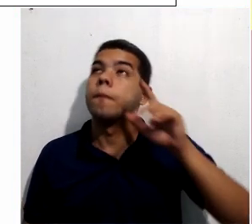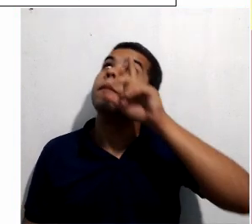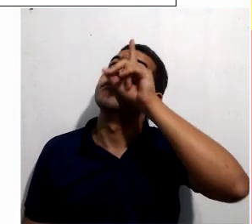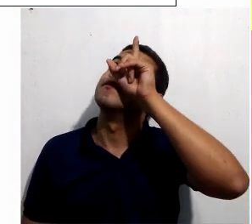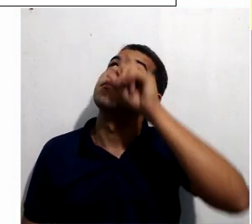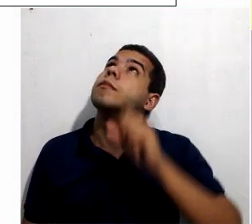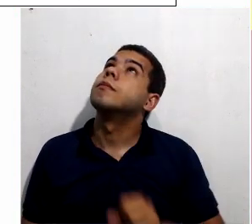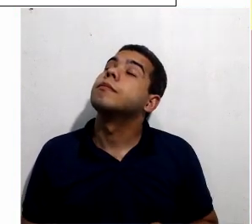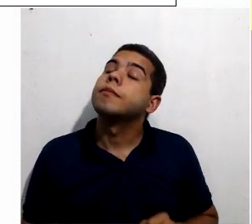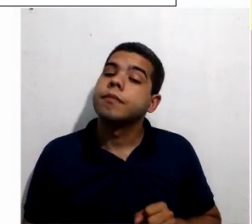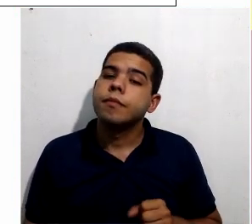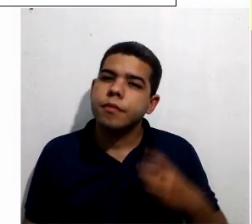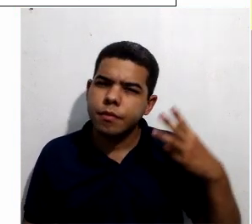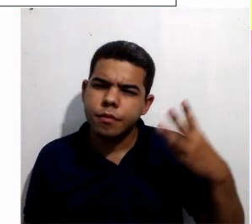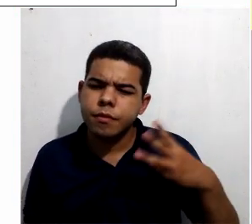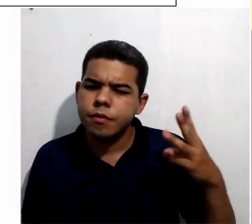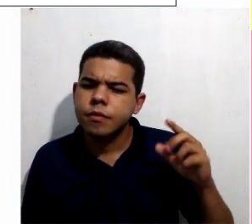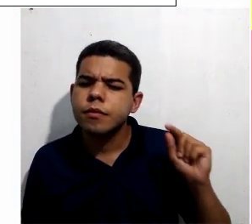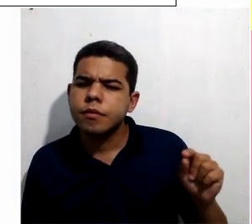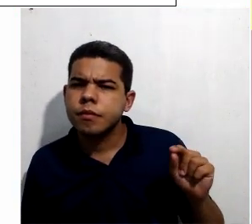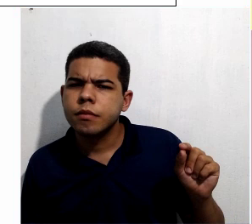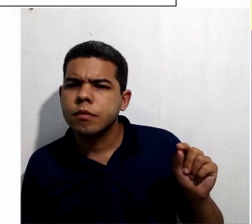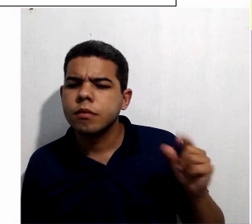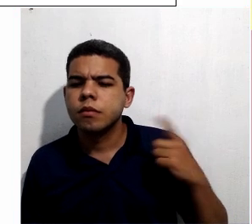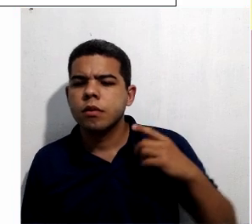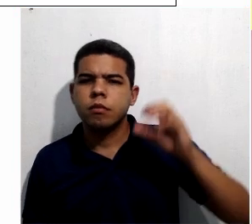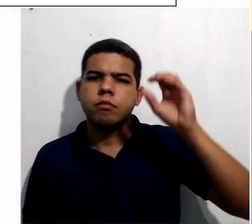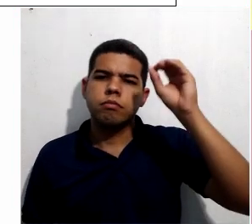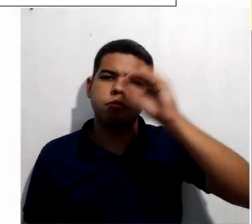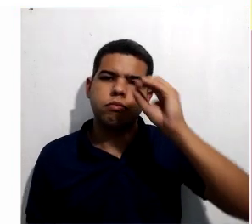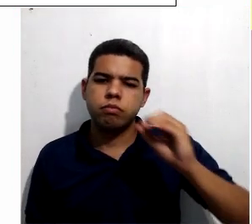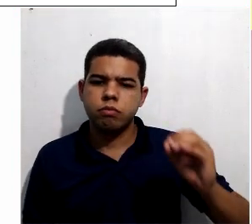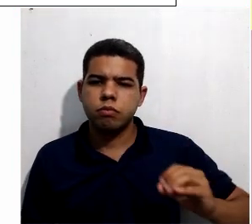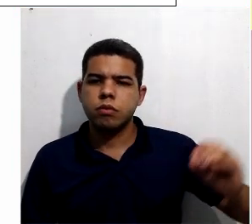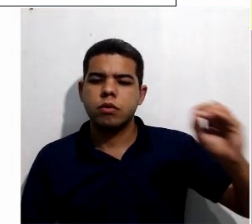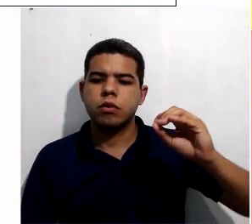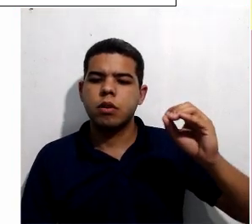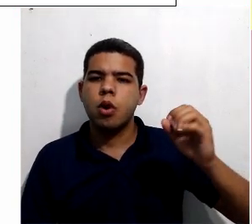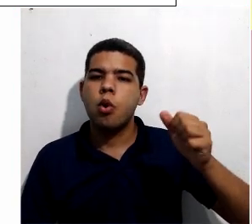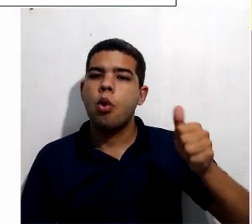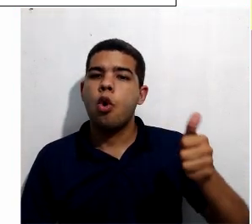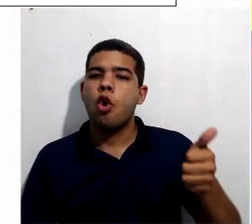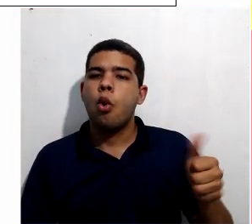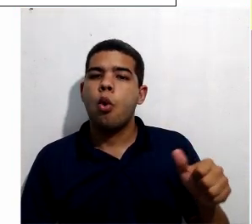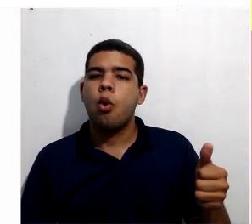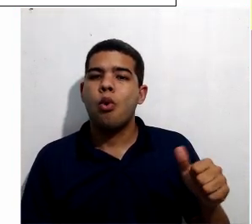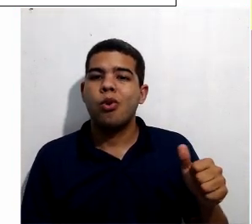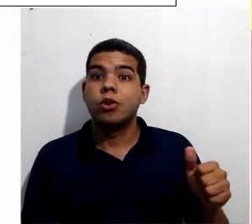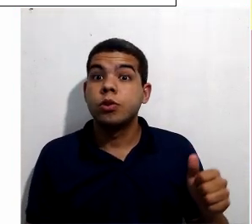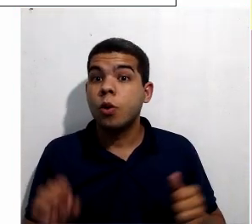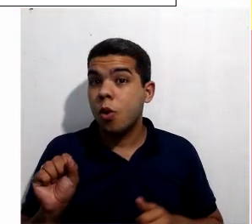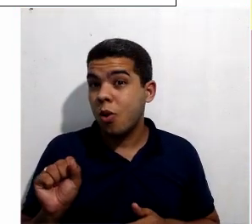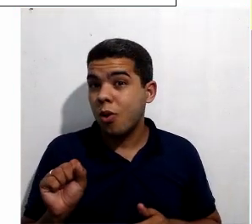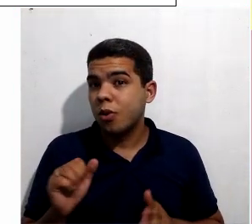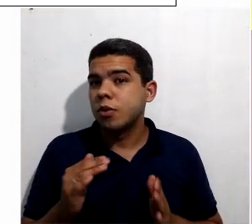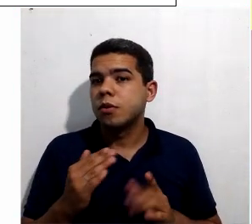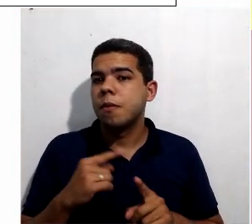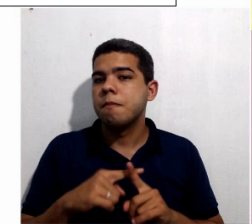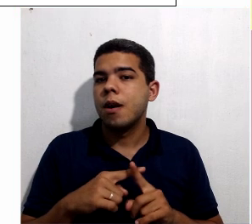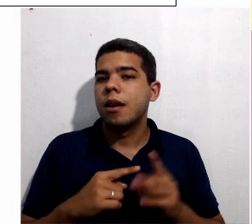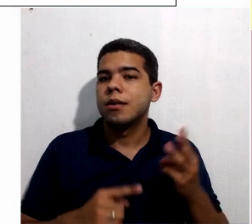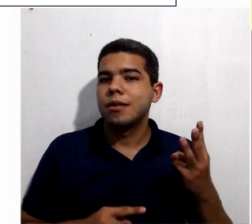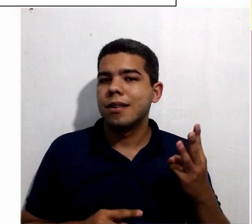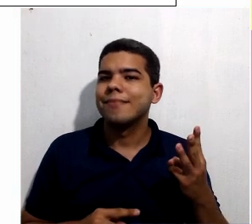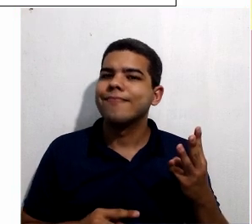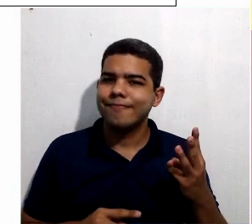nossa figura 3. O y, o que ele tem? Tem 11 bolinhas. Ah, tá. Então, de 8, somou